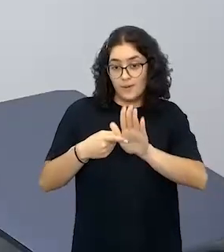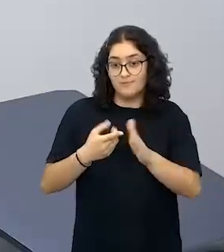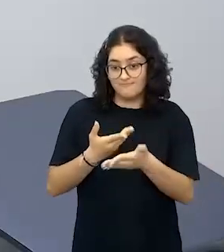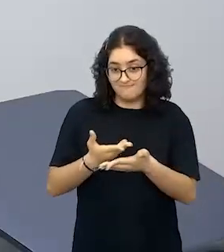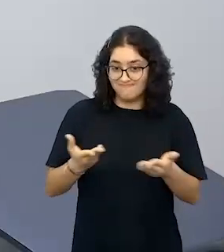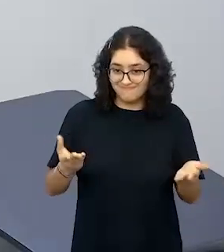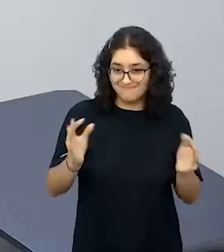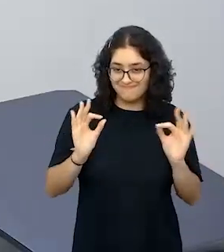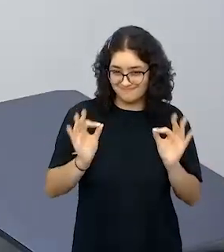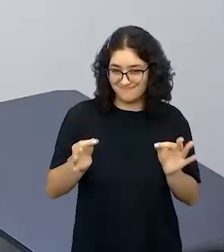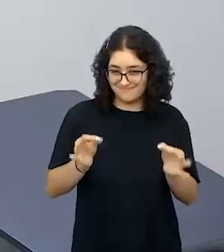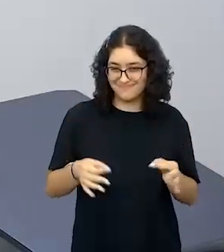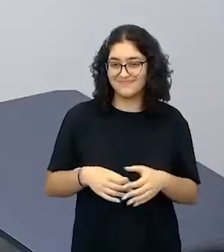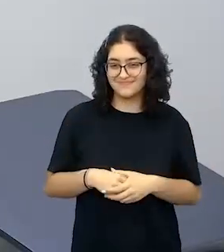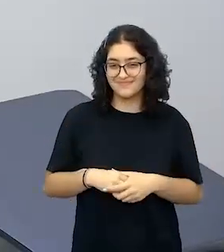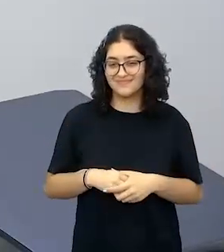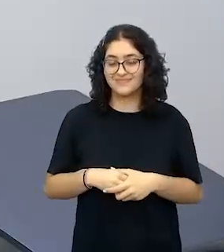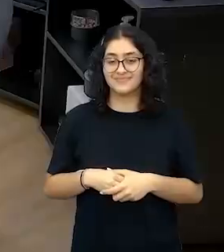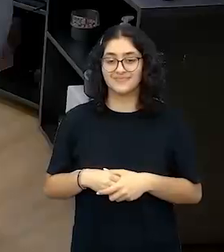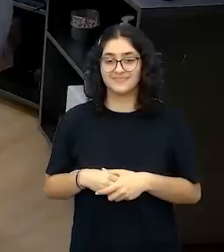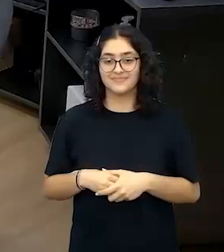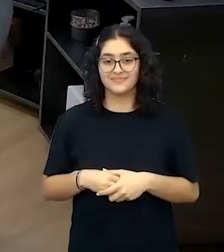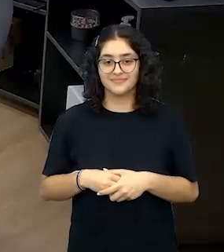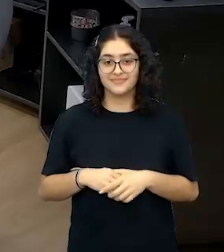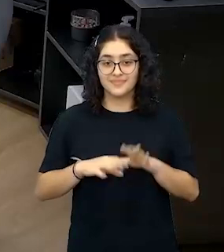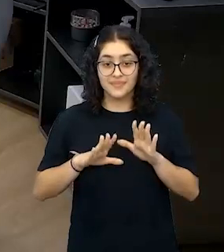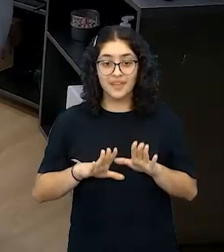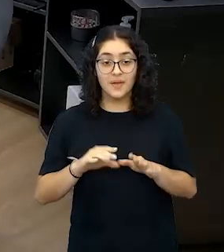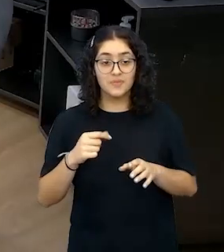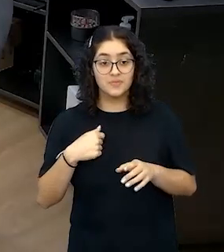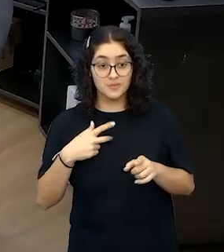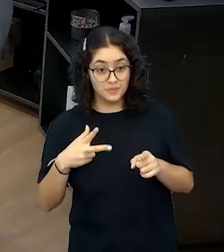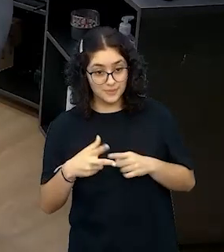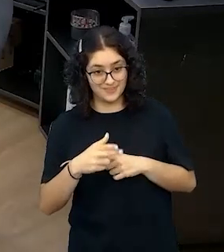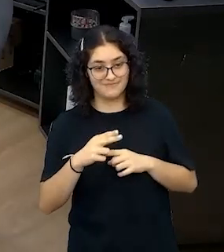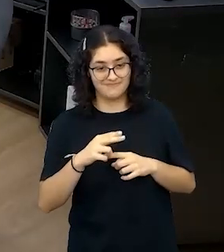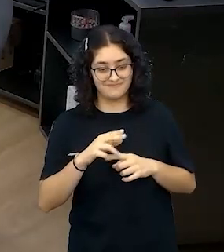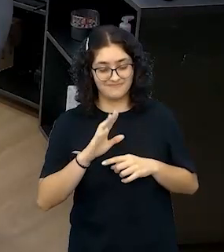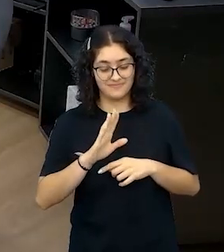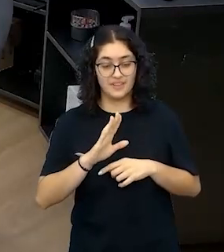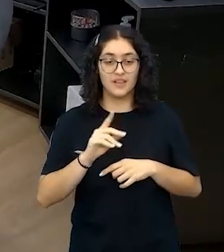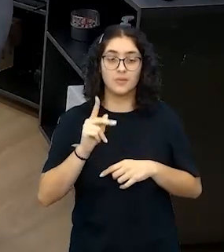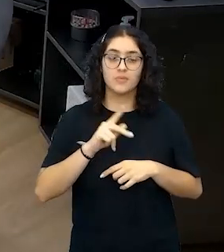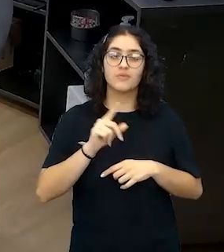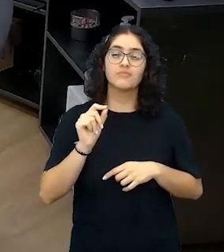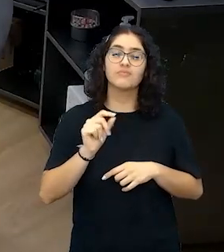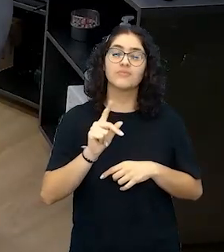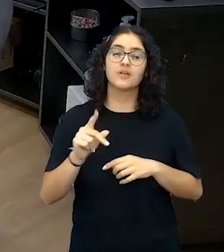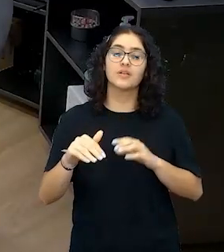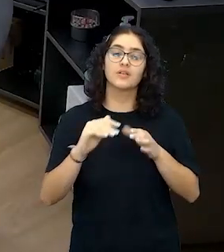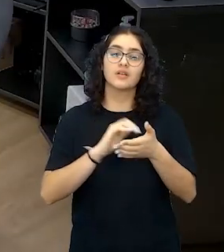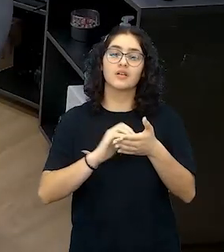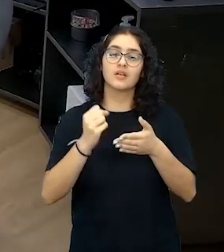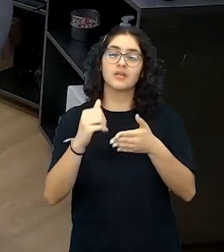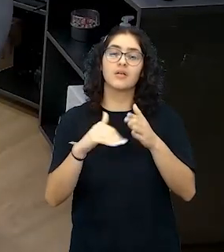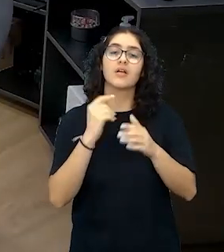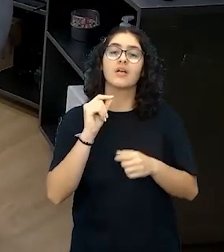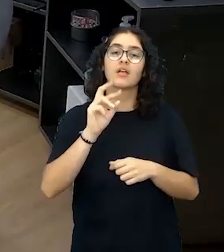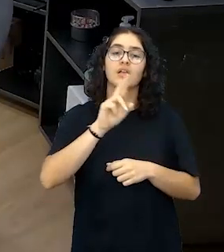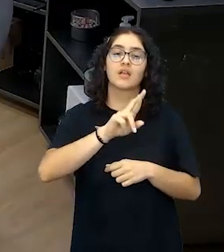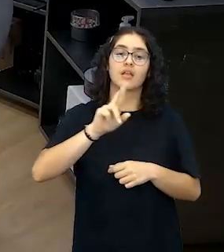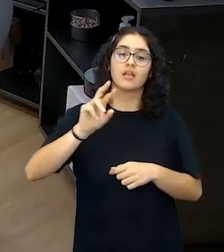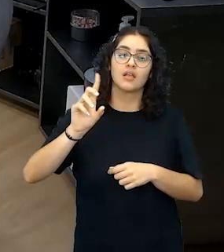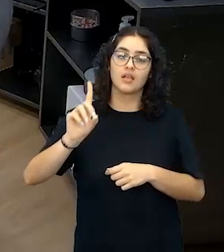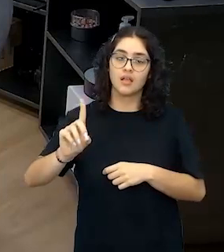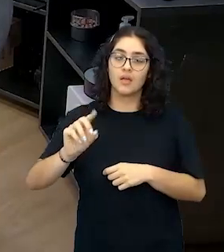por aqui, tá bom? Posso interromper um pouquinho? O professor Ivan, aqui no chat, ele já perguntou o que é RRD. Educação para